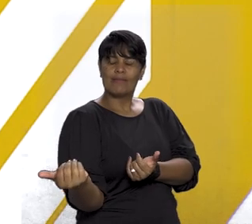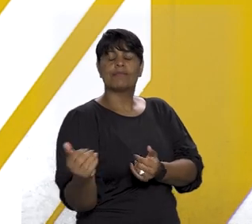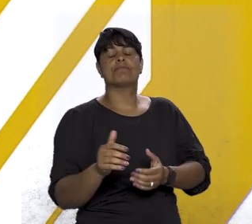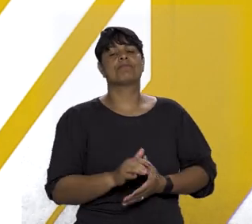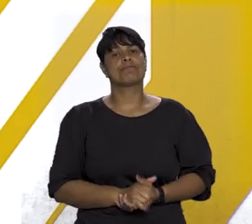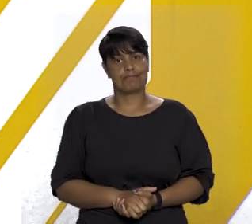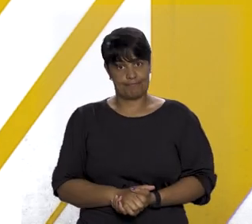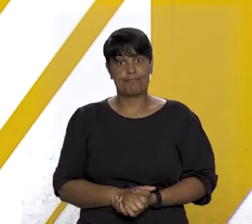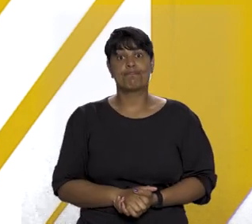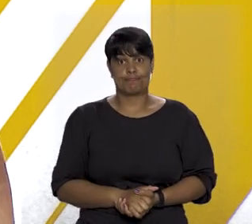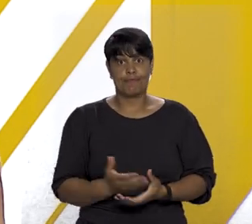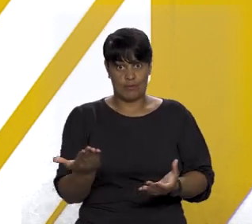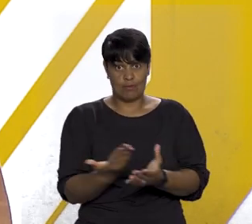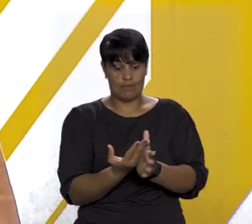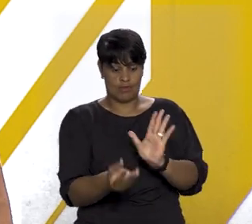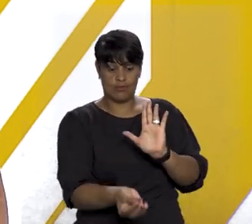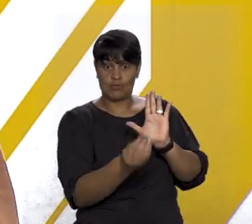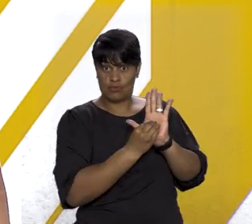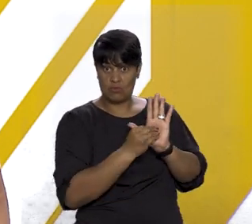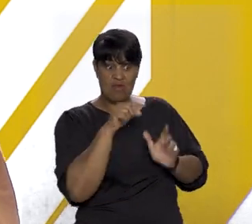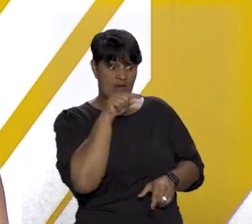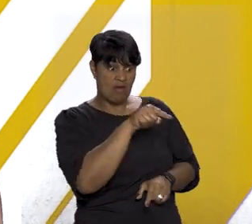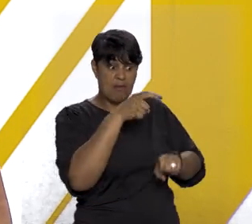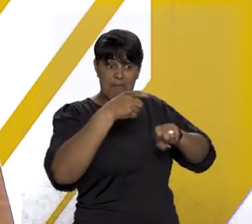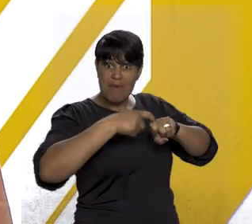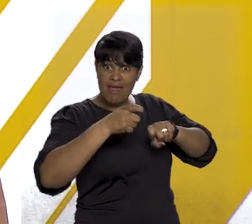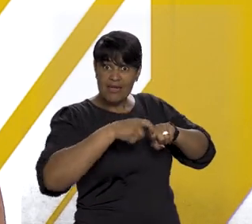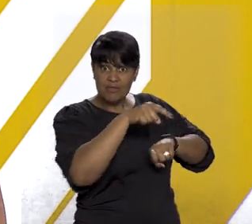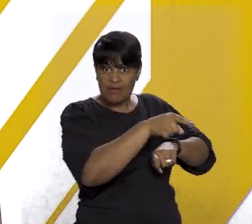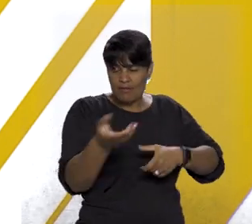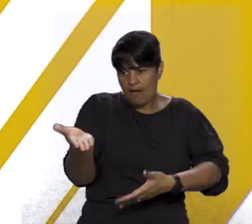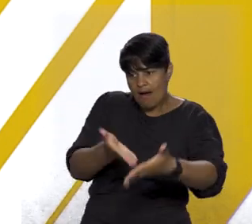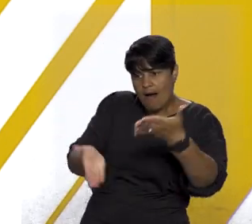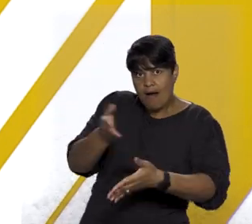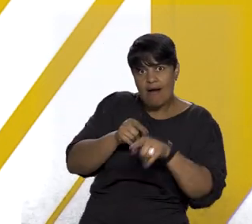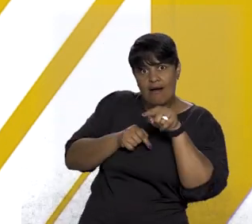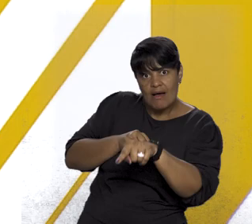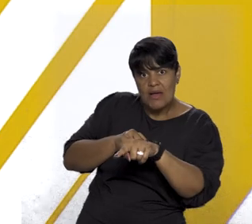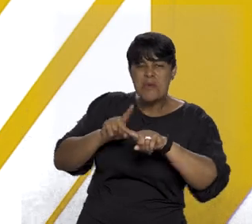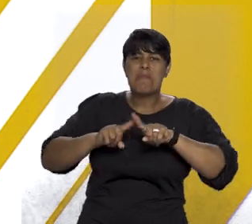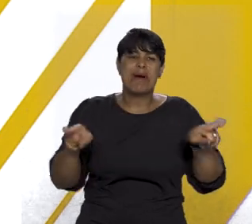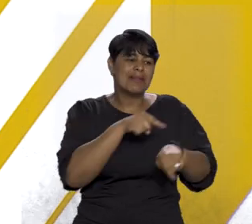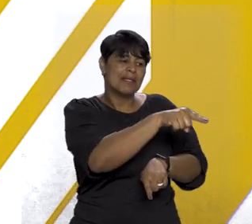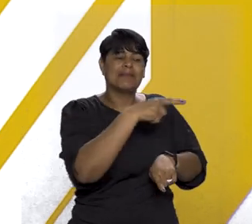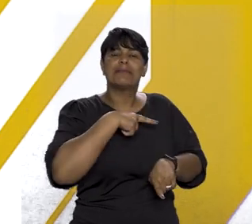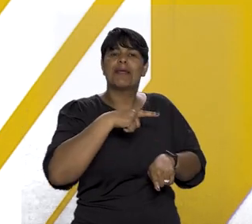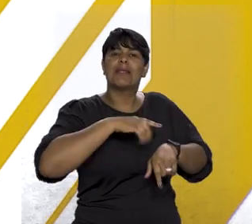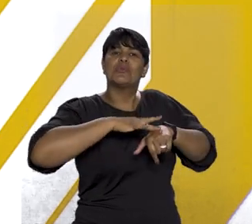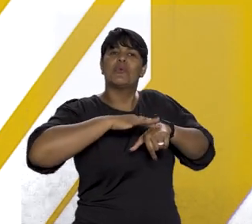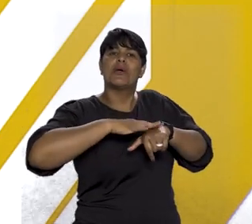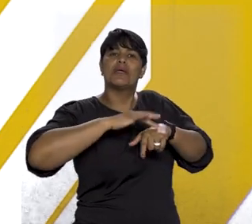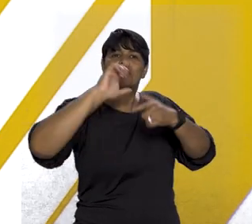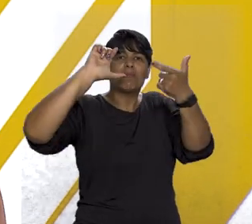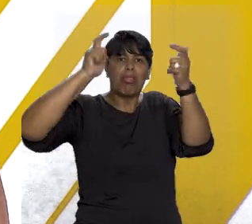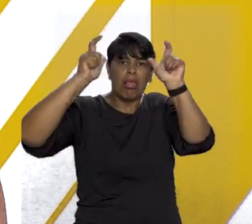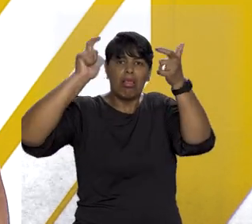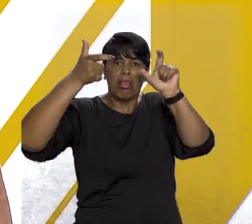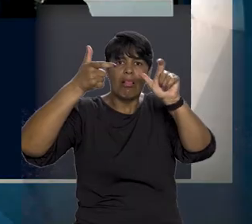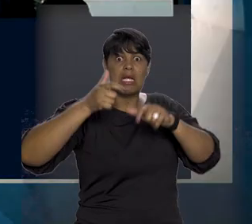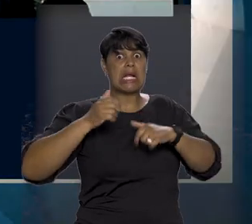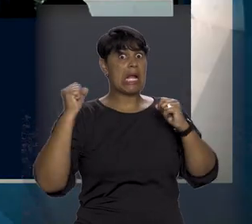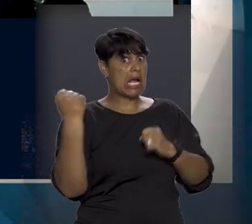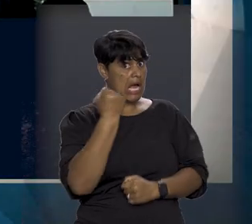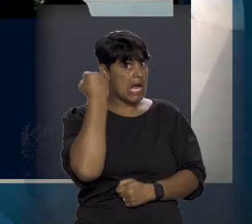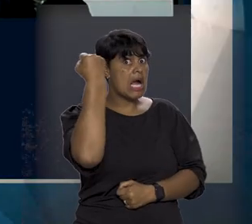de acordo com o processo o profissional que realizou o atendimento padecia de moléstias psíquicas gravíssimas